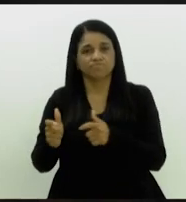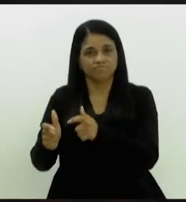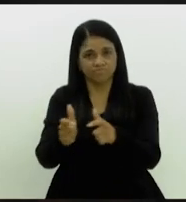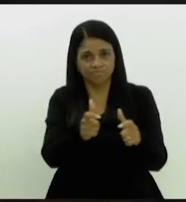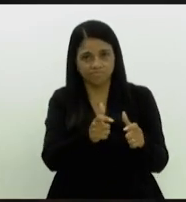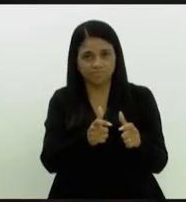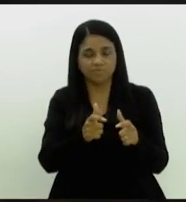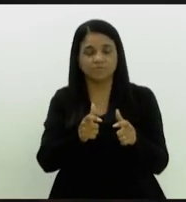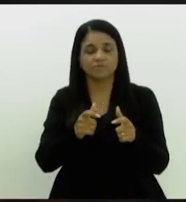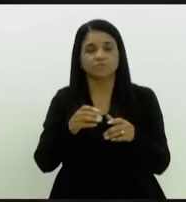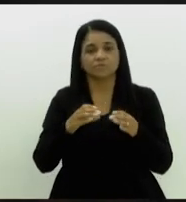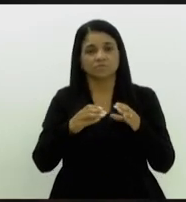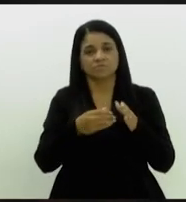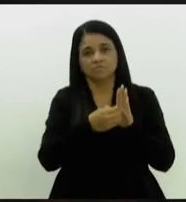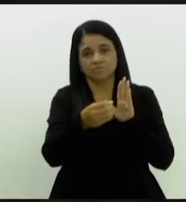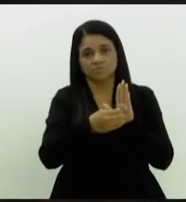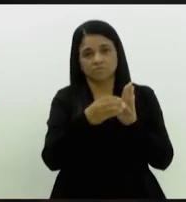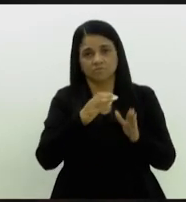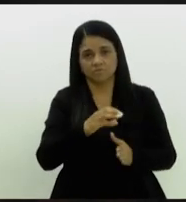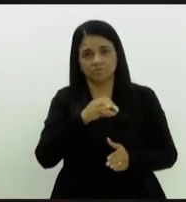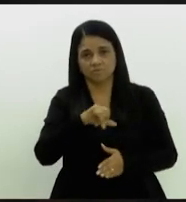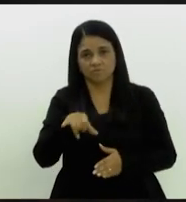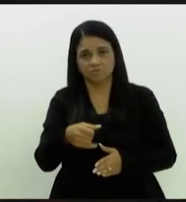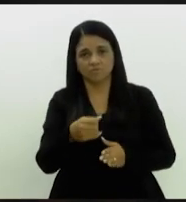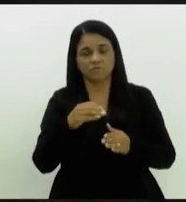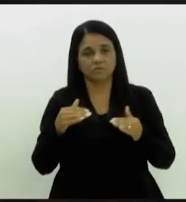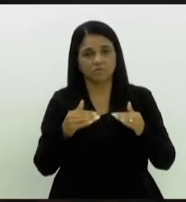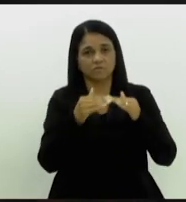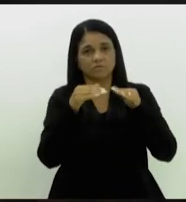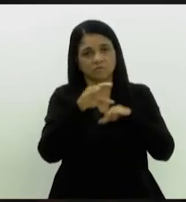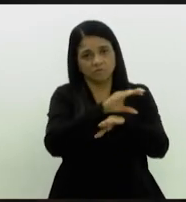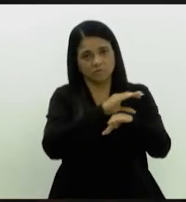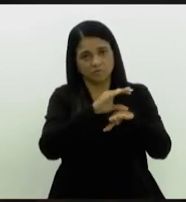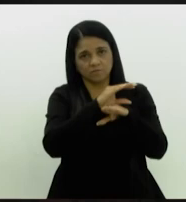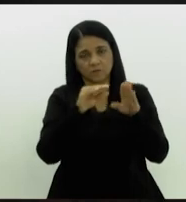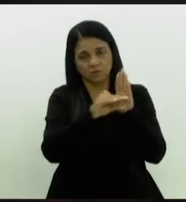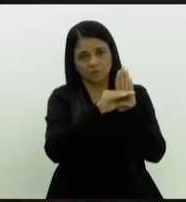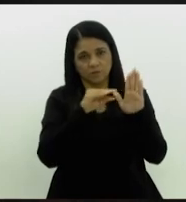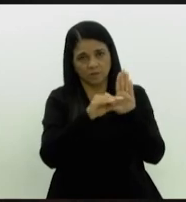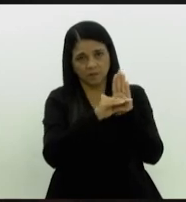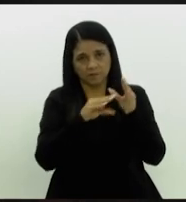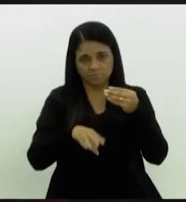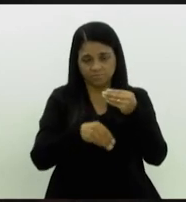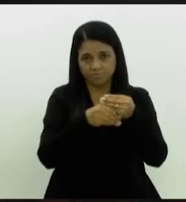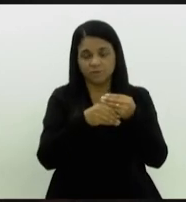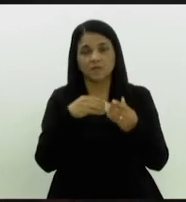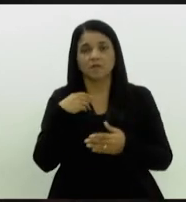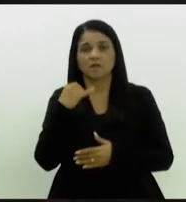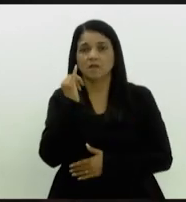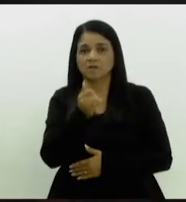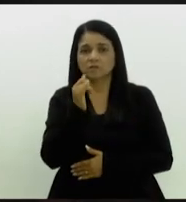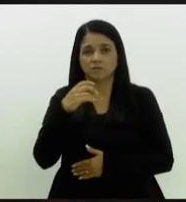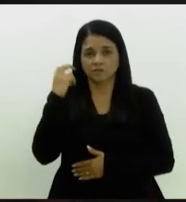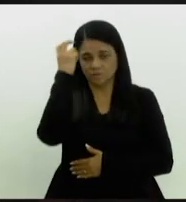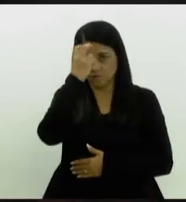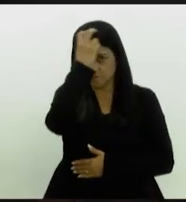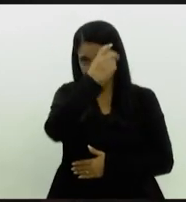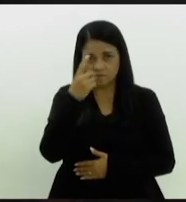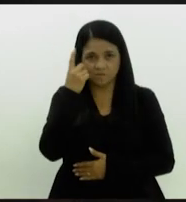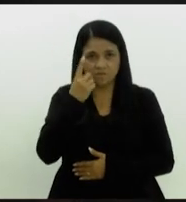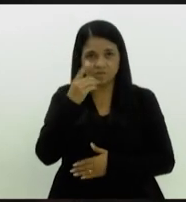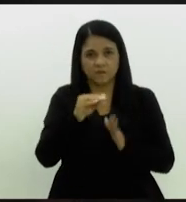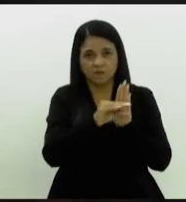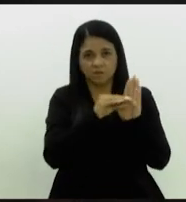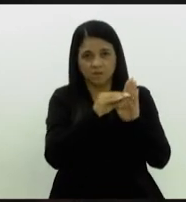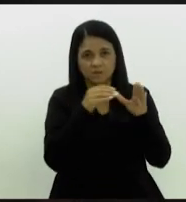Comissão de Constituição e Justiça, pela constitucionalidade com emenda, relatora, deputada Verônica Lima. Pendentes de pareceres